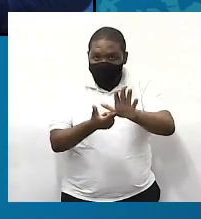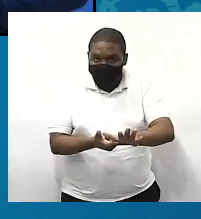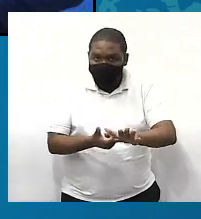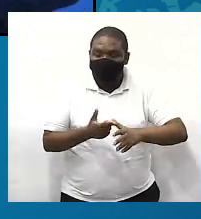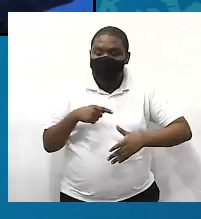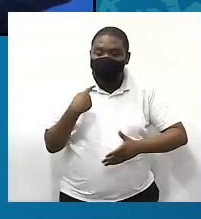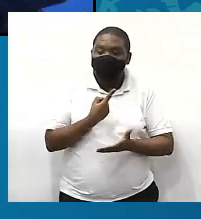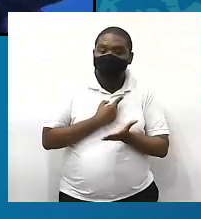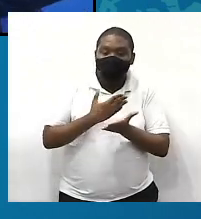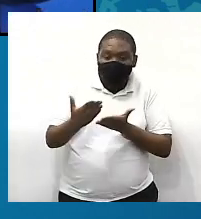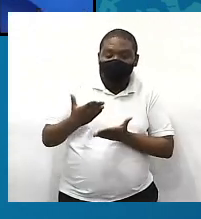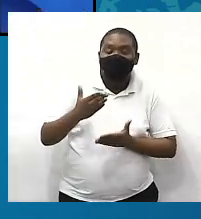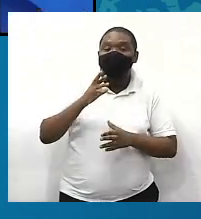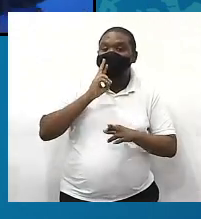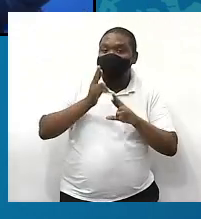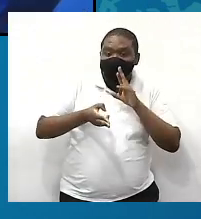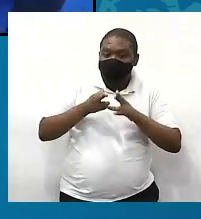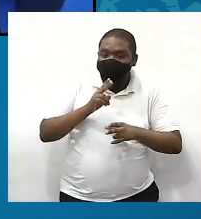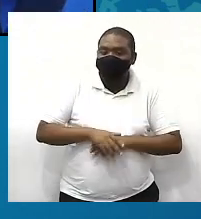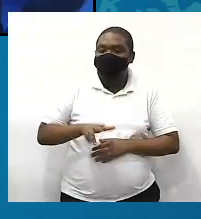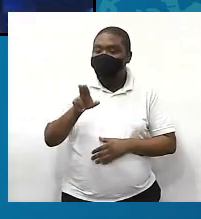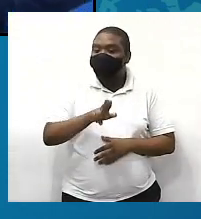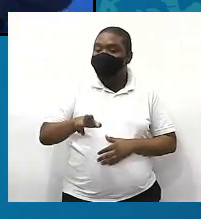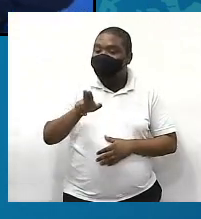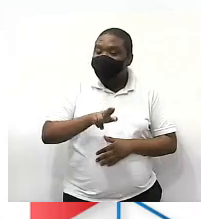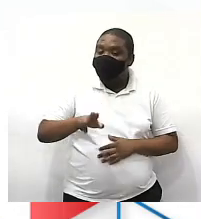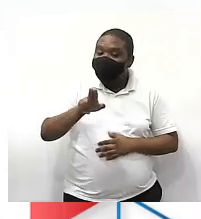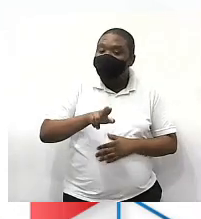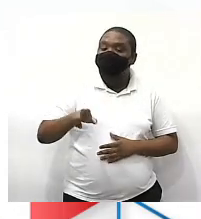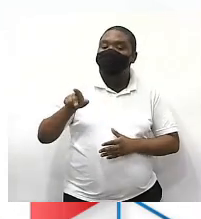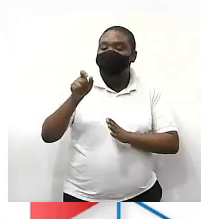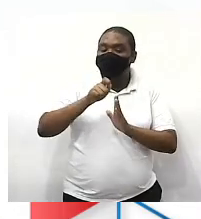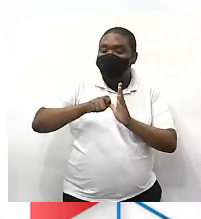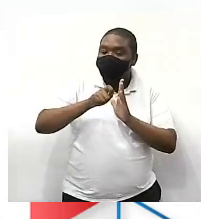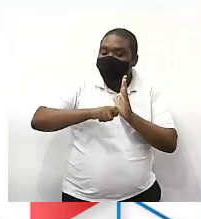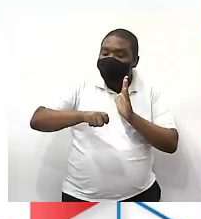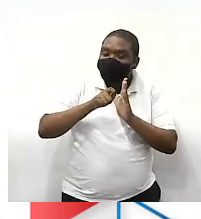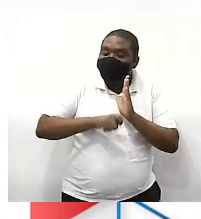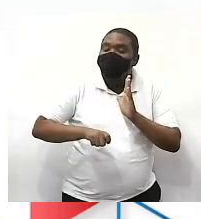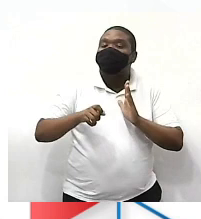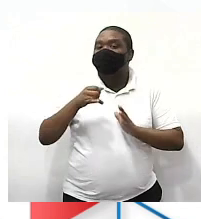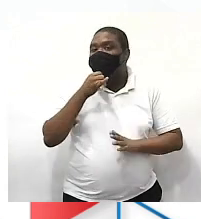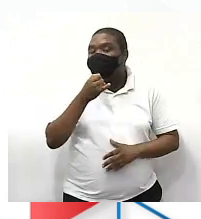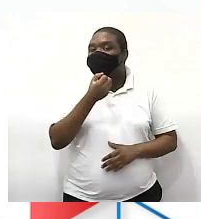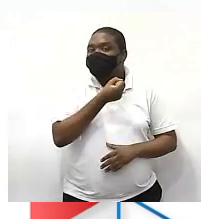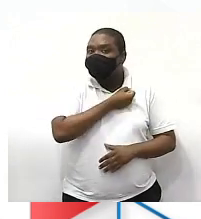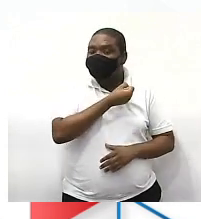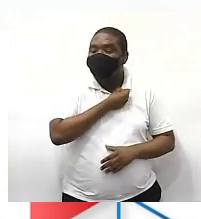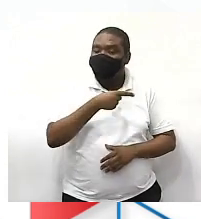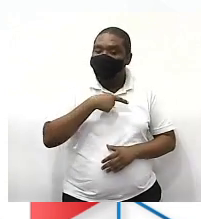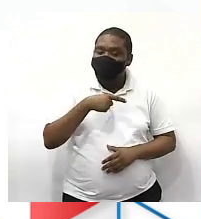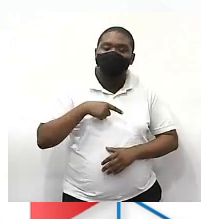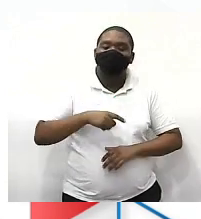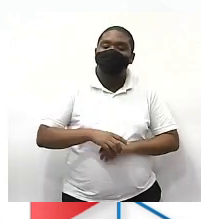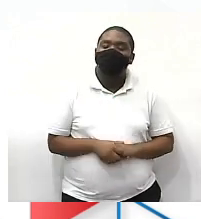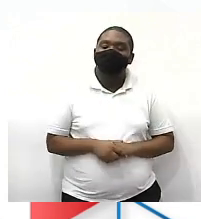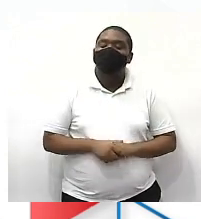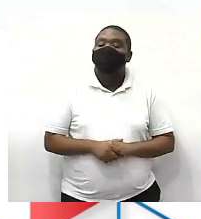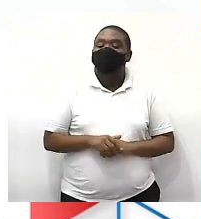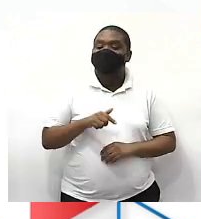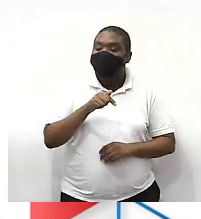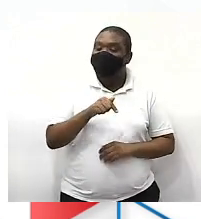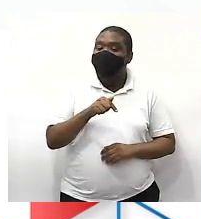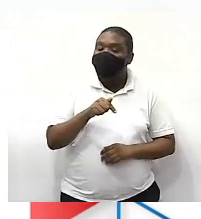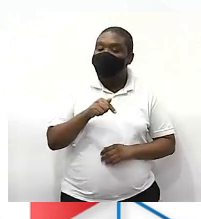para a gente começar a resolver. Utilizando os algarismos, escreva o número que possui apenas